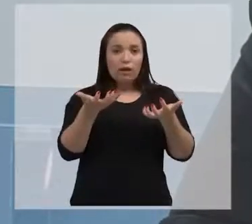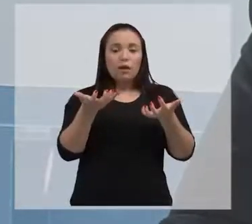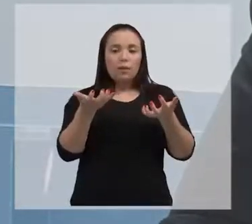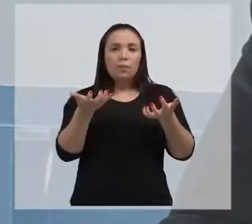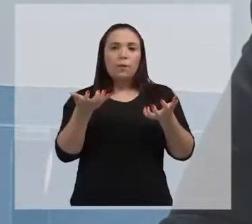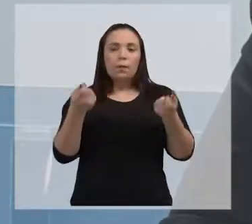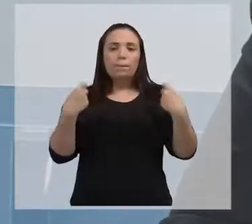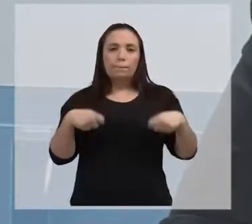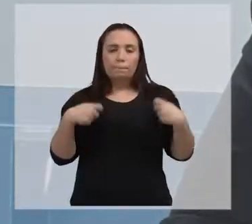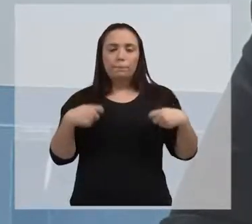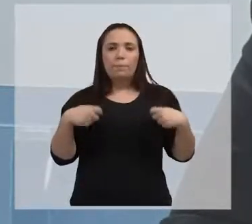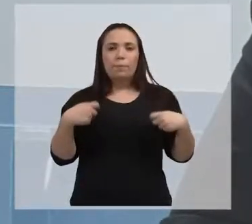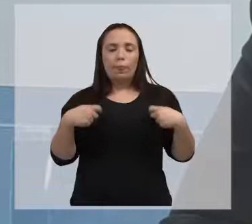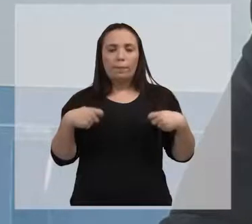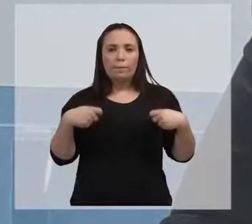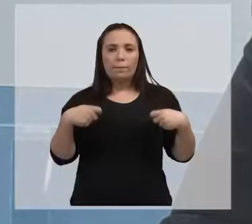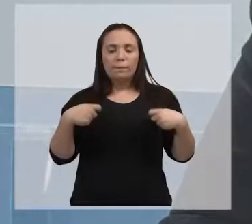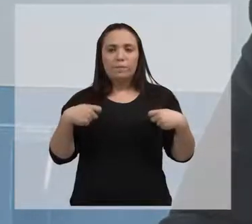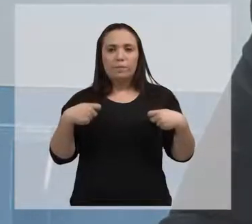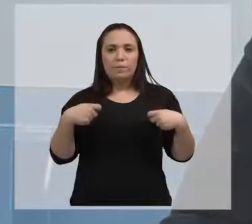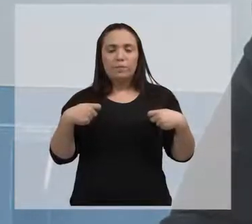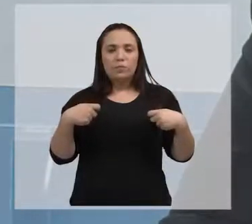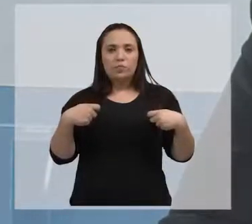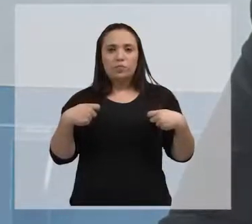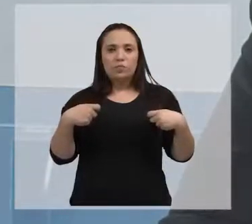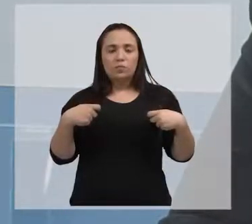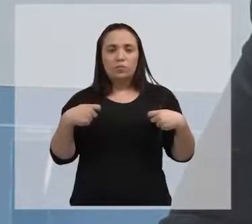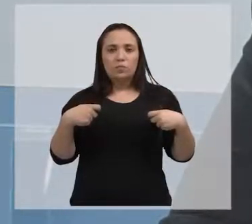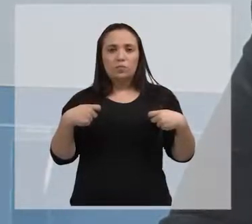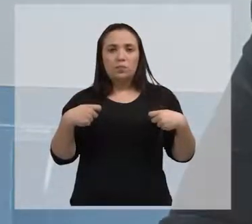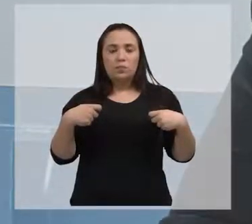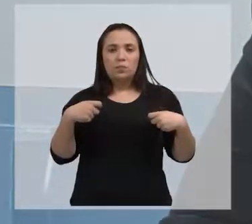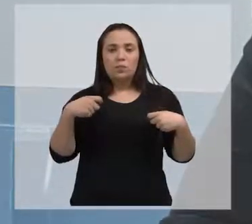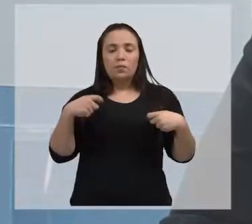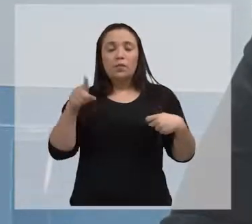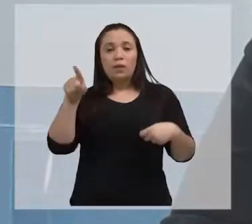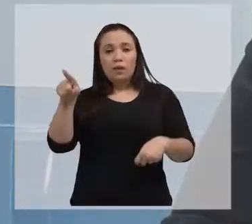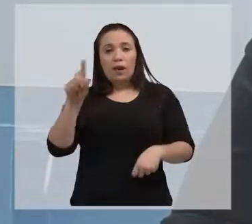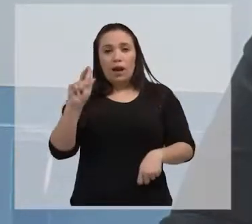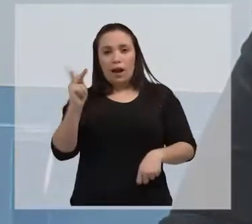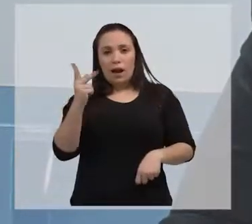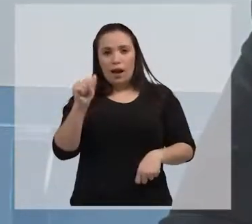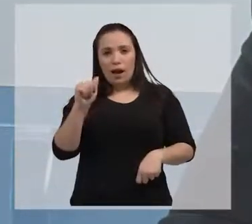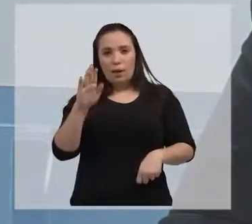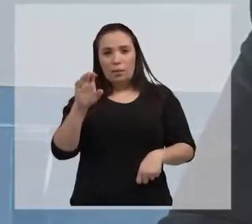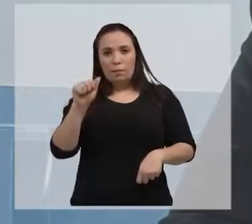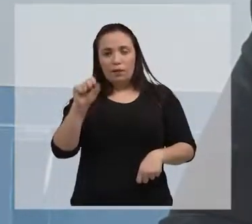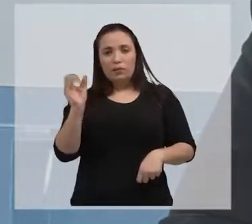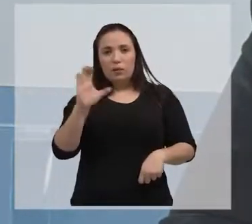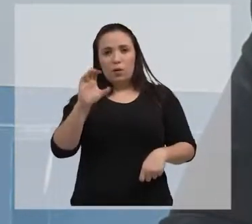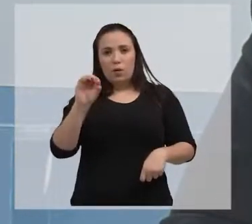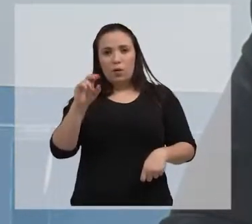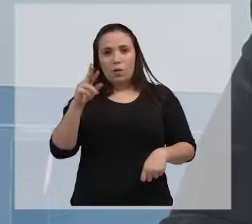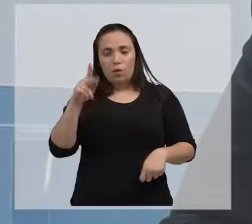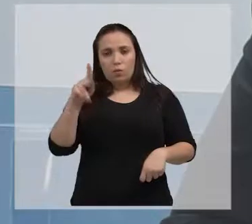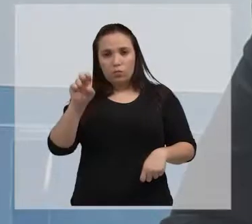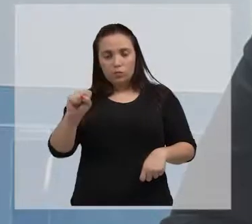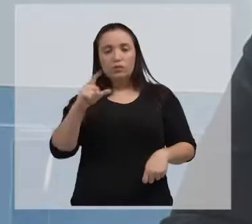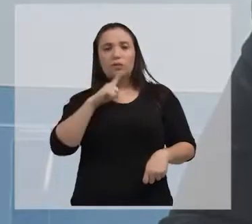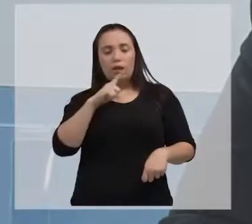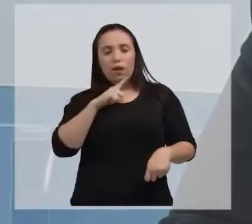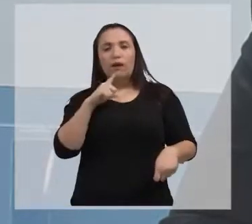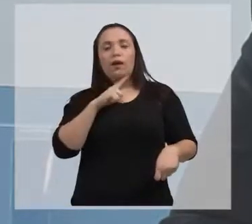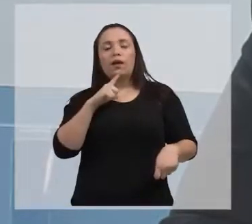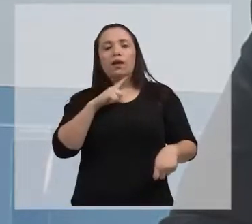dessas genéricas, sem ser específica de uma pessoa, não em cima de um habeas corpus, uma ação que tinha o PEN, que tinha lá uma